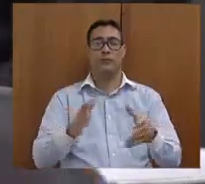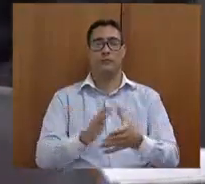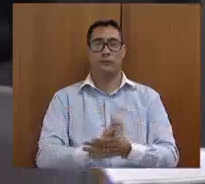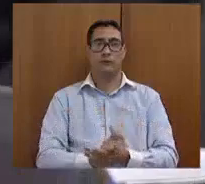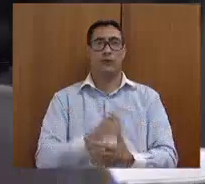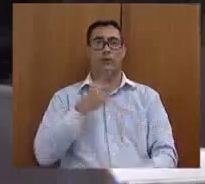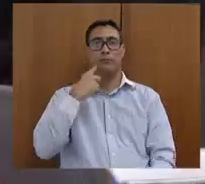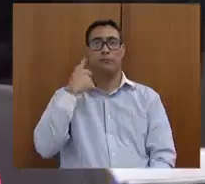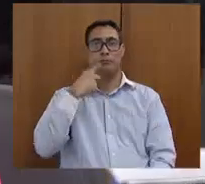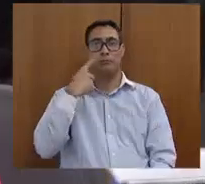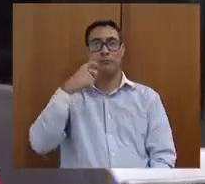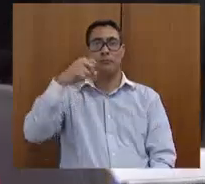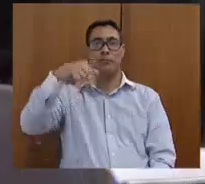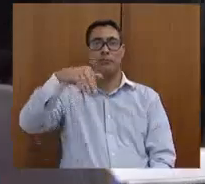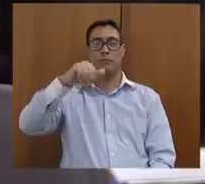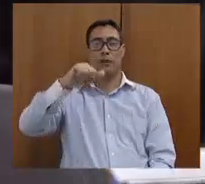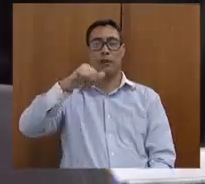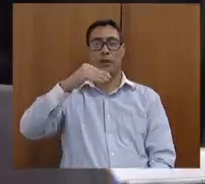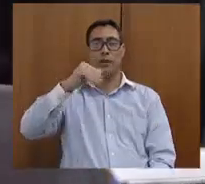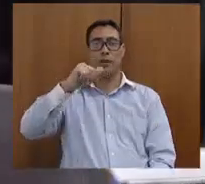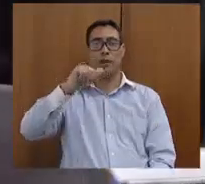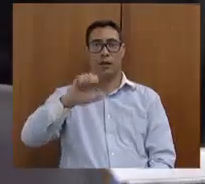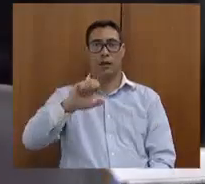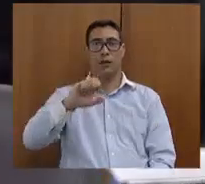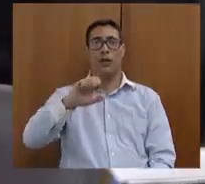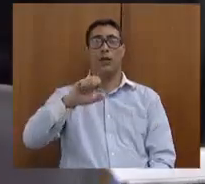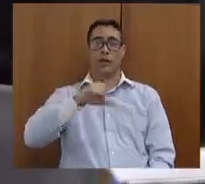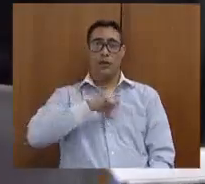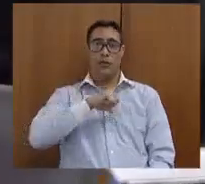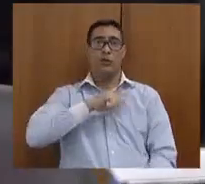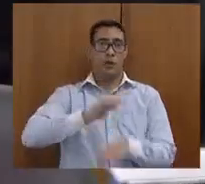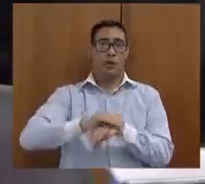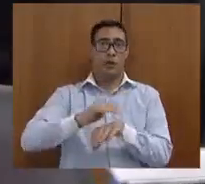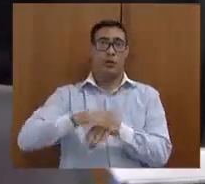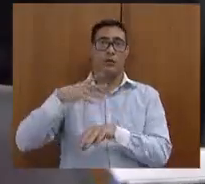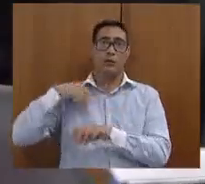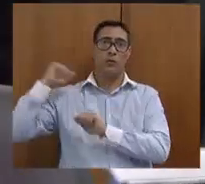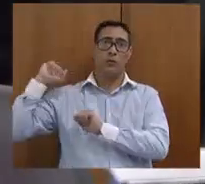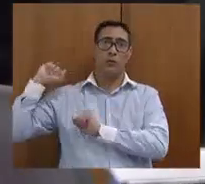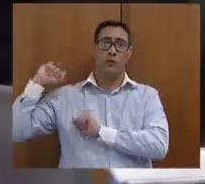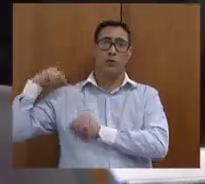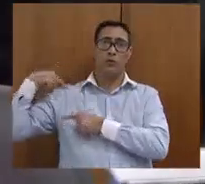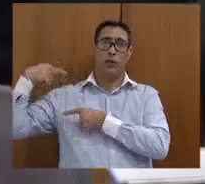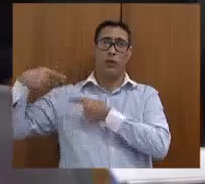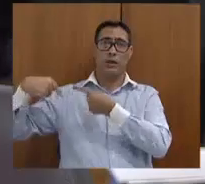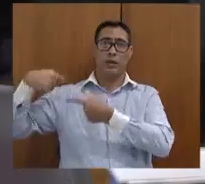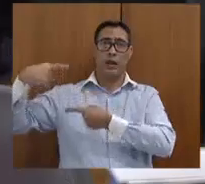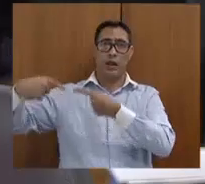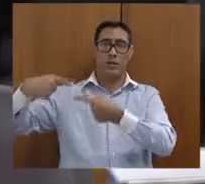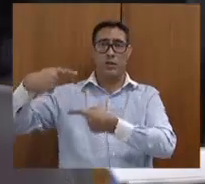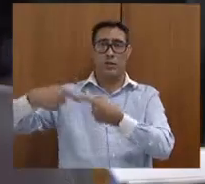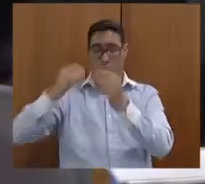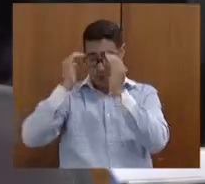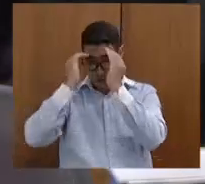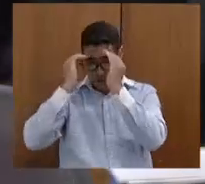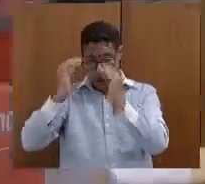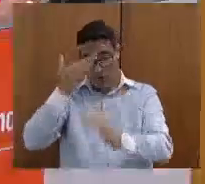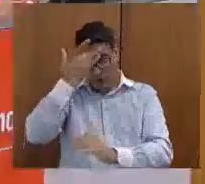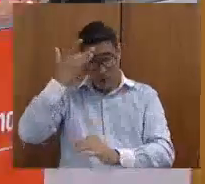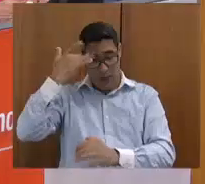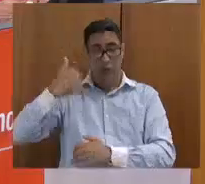da deputada Macaé porque eu venho de uma tradição de respeitar os mais velhos e